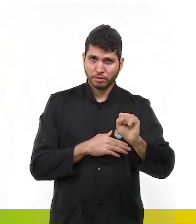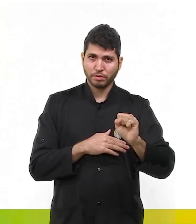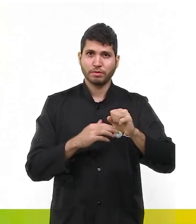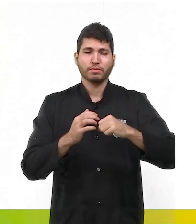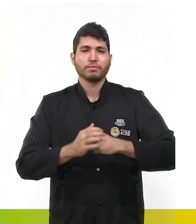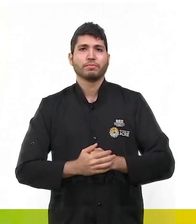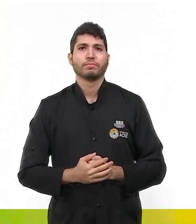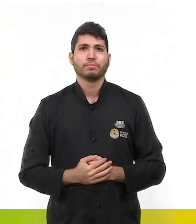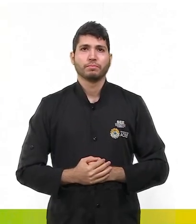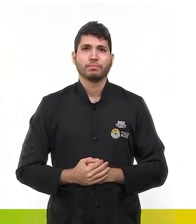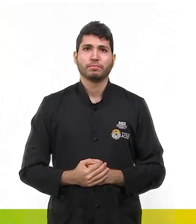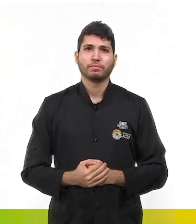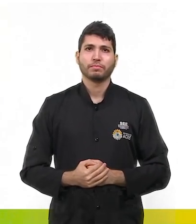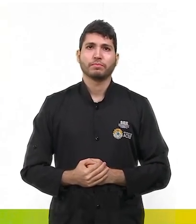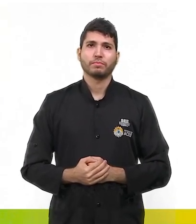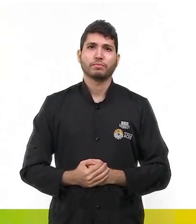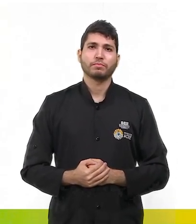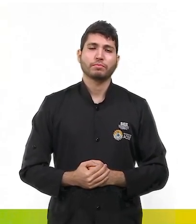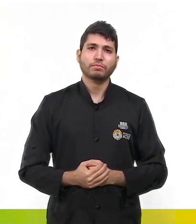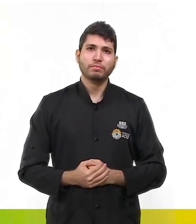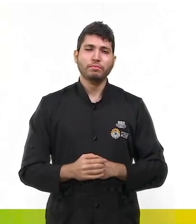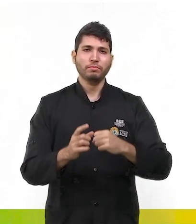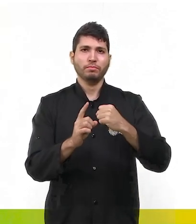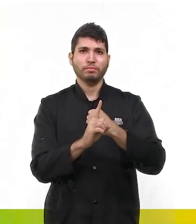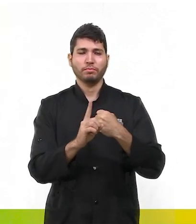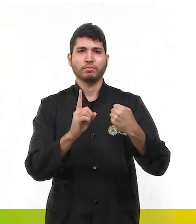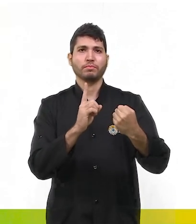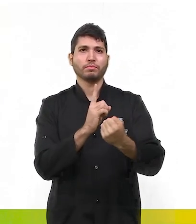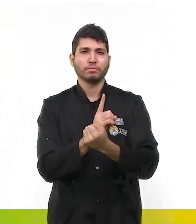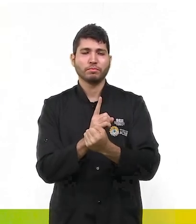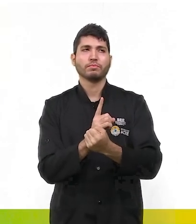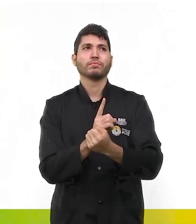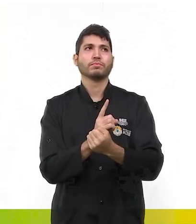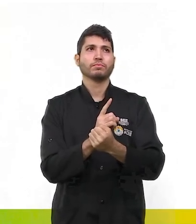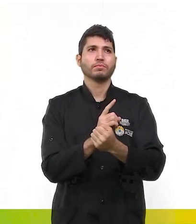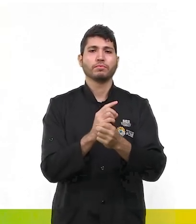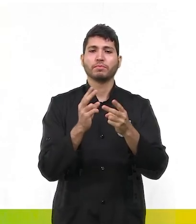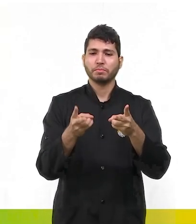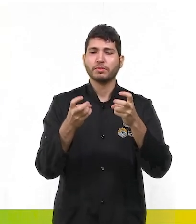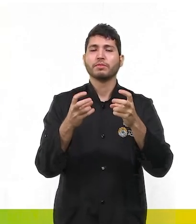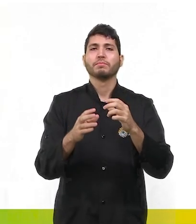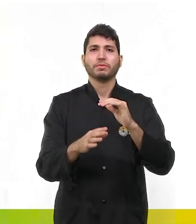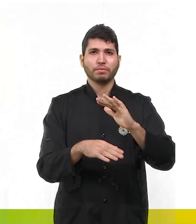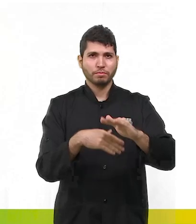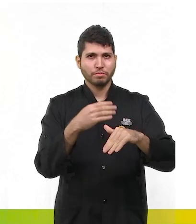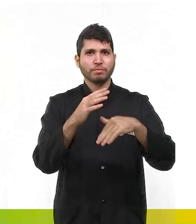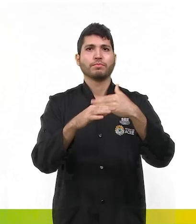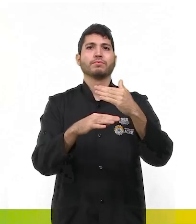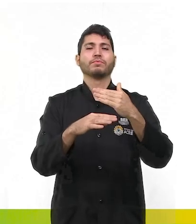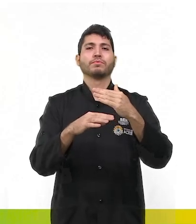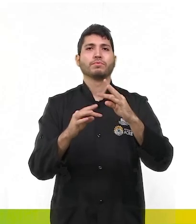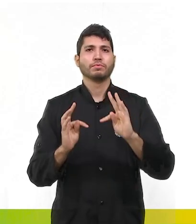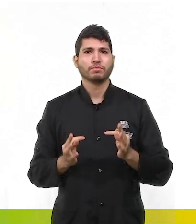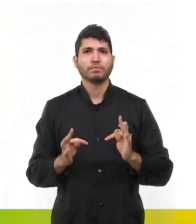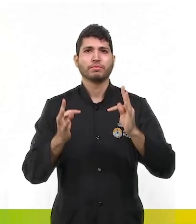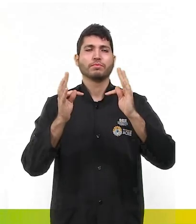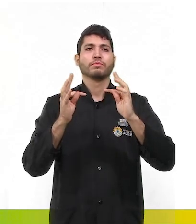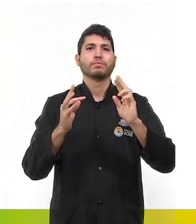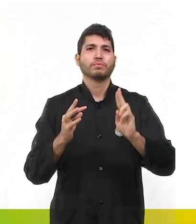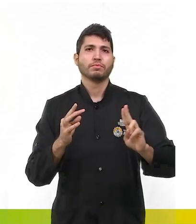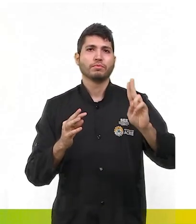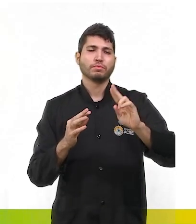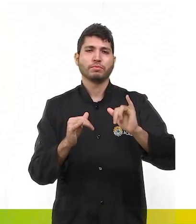gente também vai ver dentro dessa sociedade o avanço tecnológico, justamente através da internet.